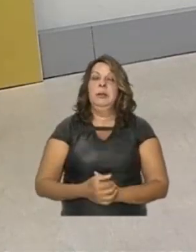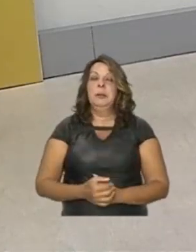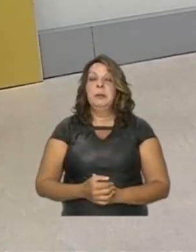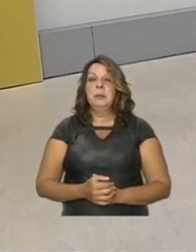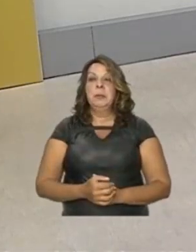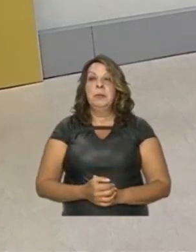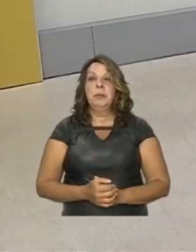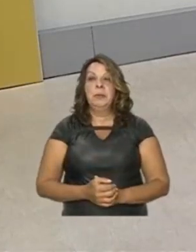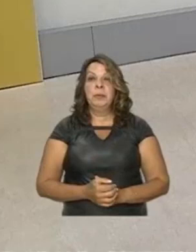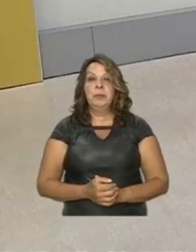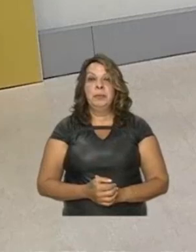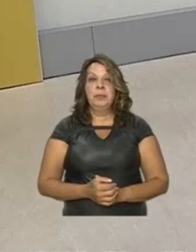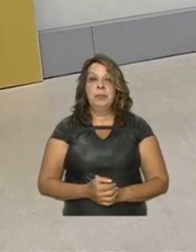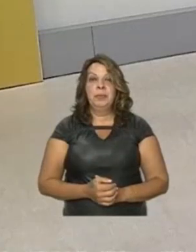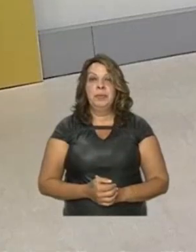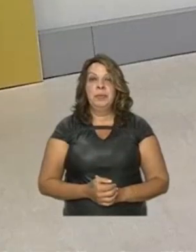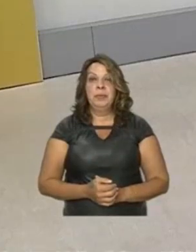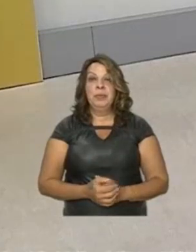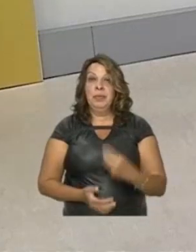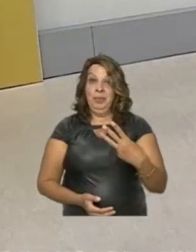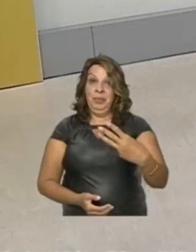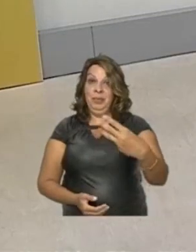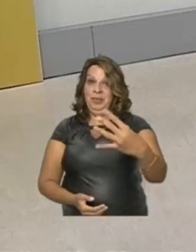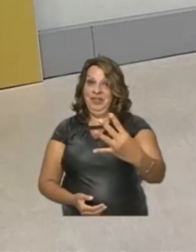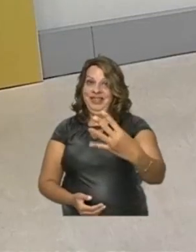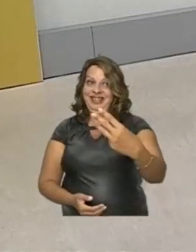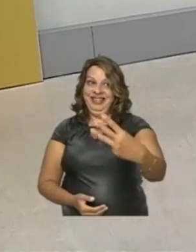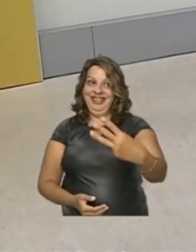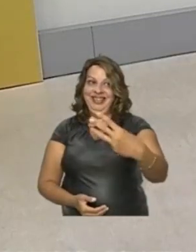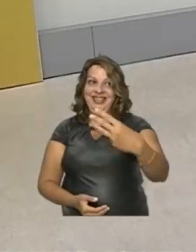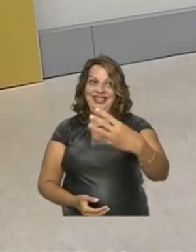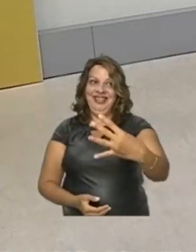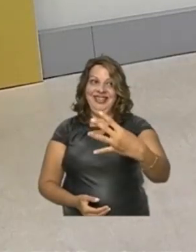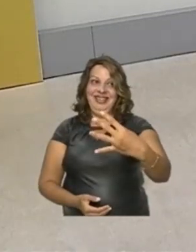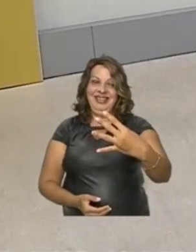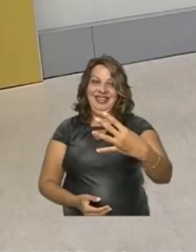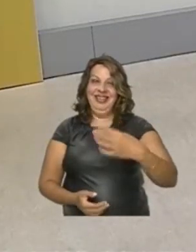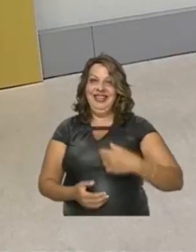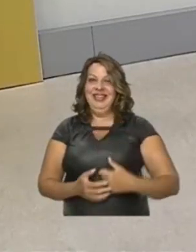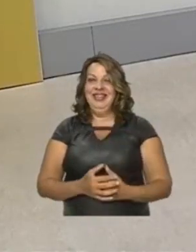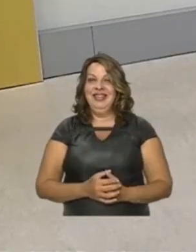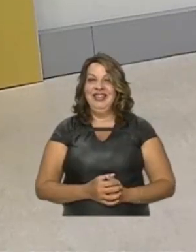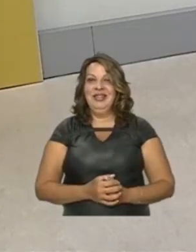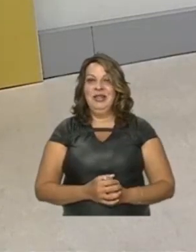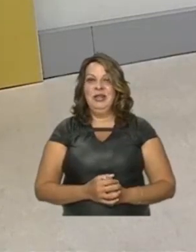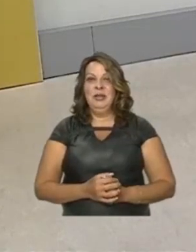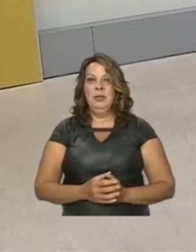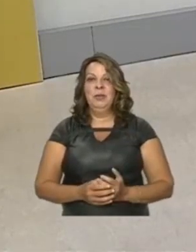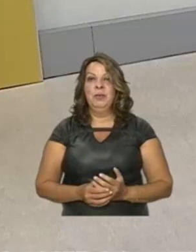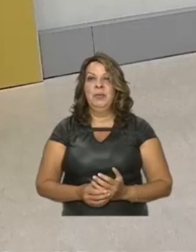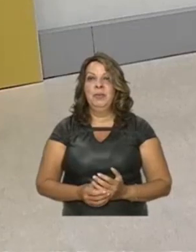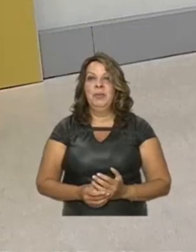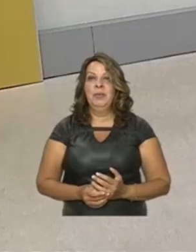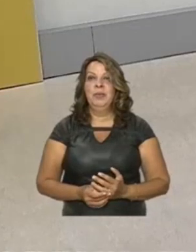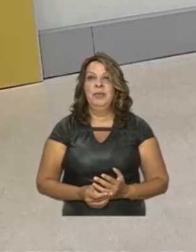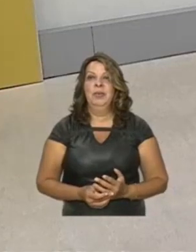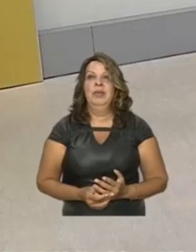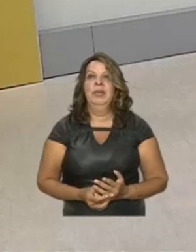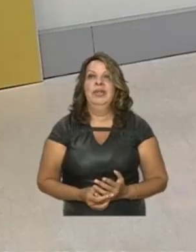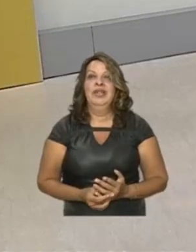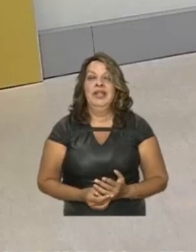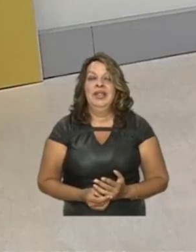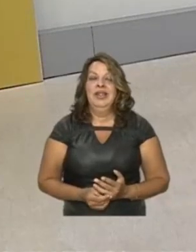vez. 23 subiu, sobe também, 34, 34, vem bolinha, vem bolinha, vem